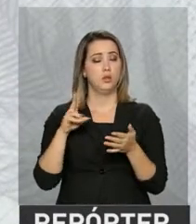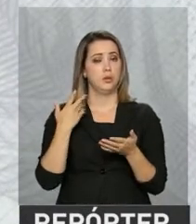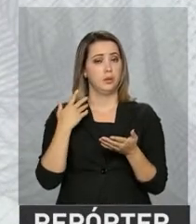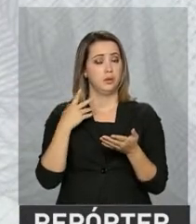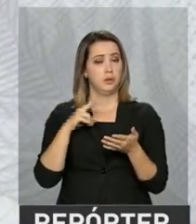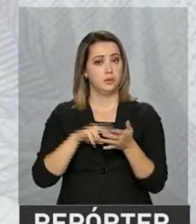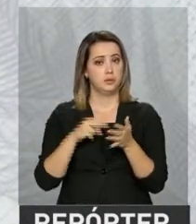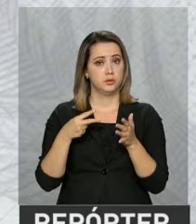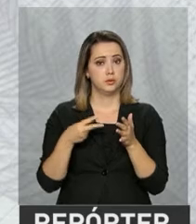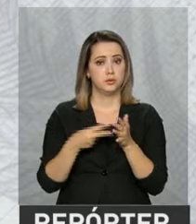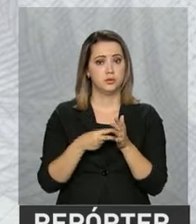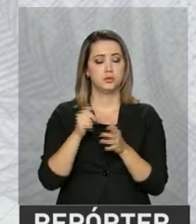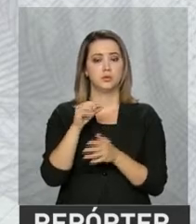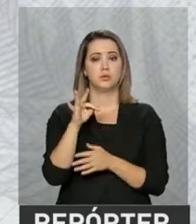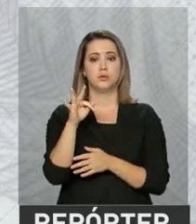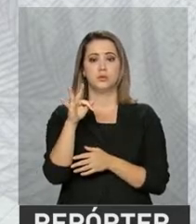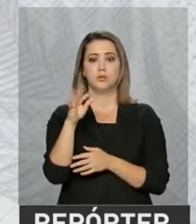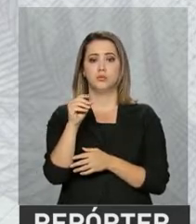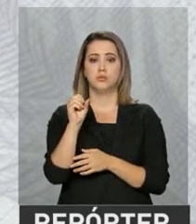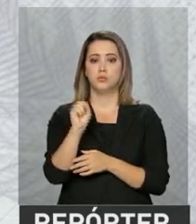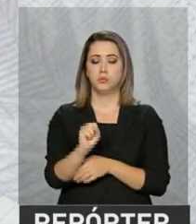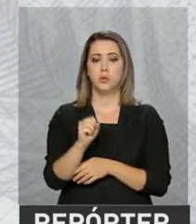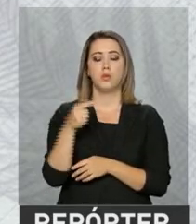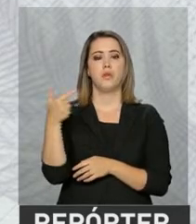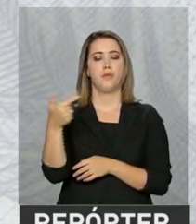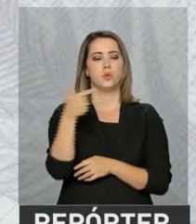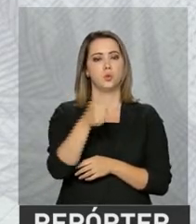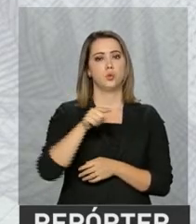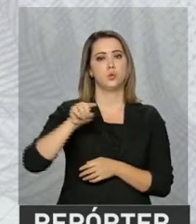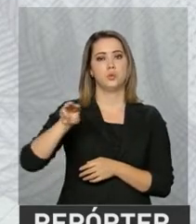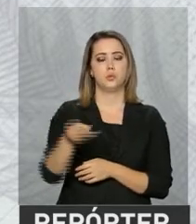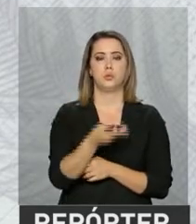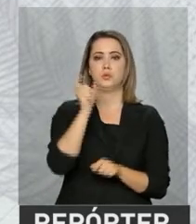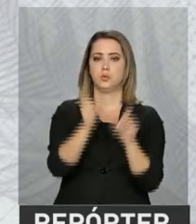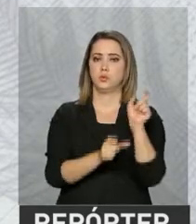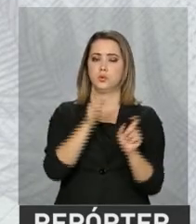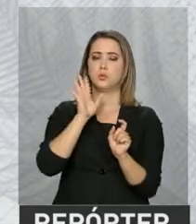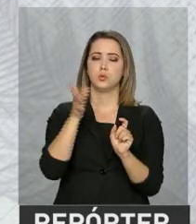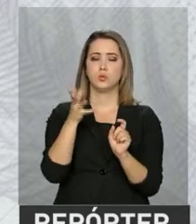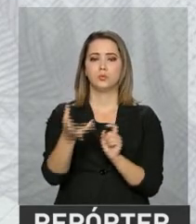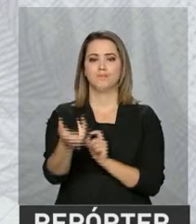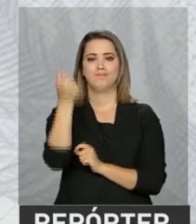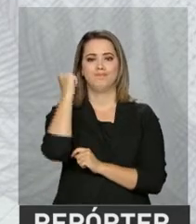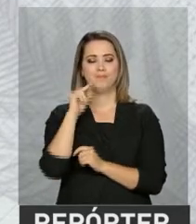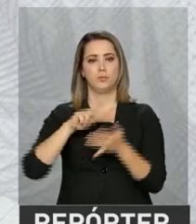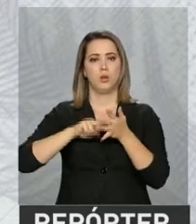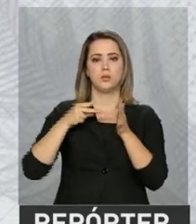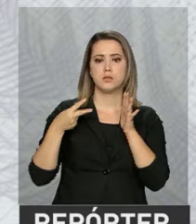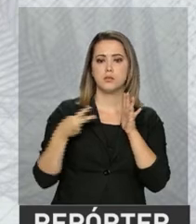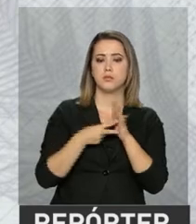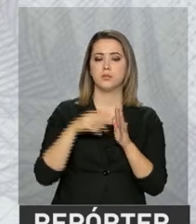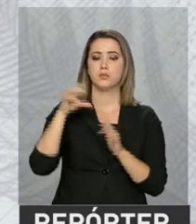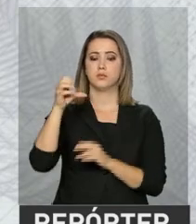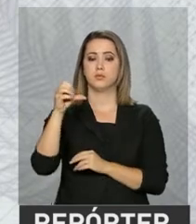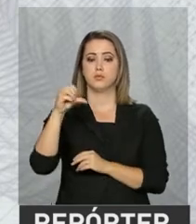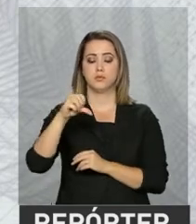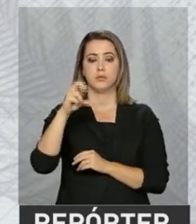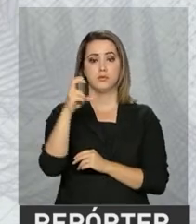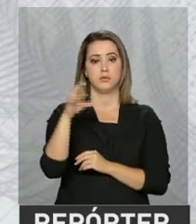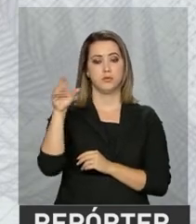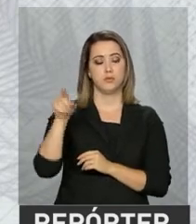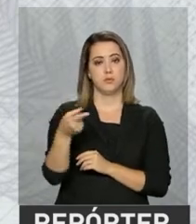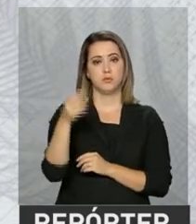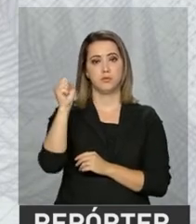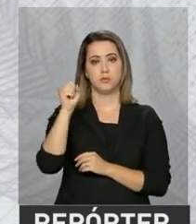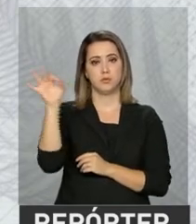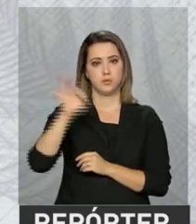do fgts cerca de vinte e dois milhões e meio de pessoas já foram beneficiadas isso representa 95,8 por cento